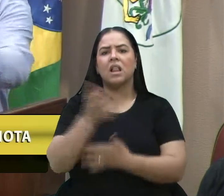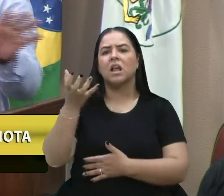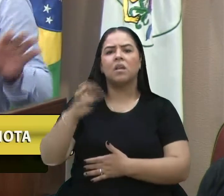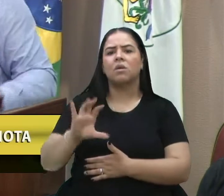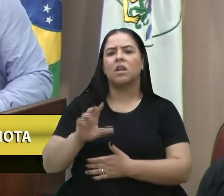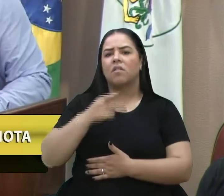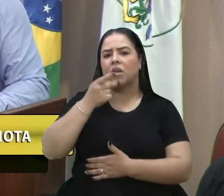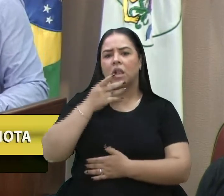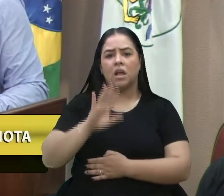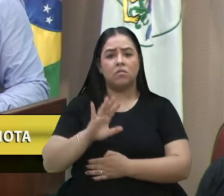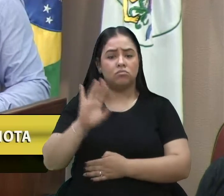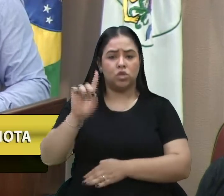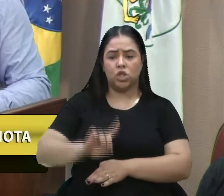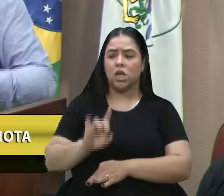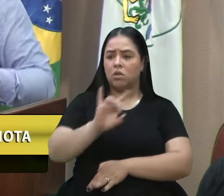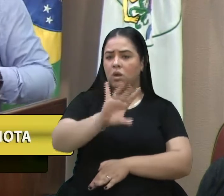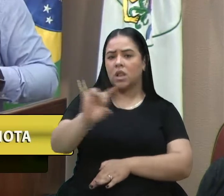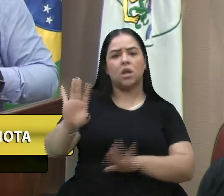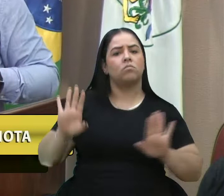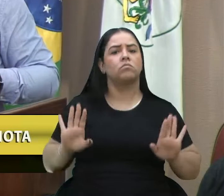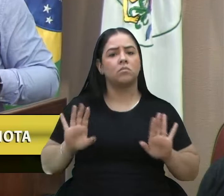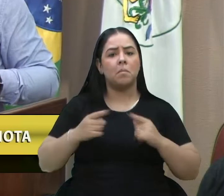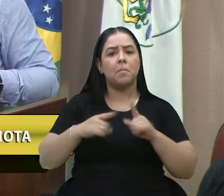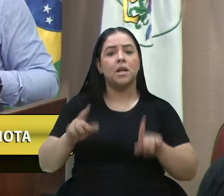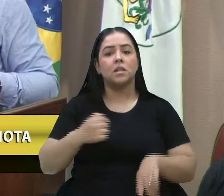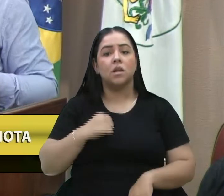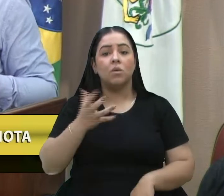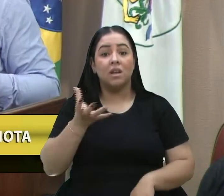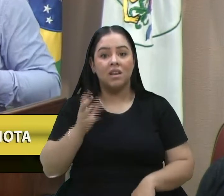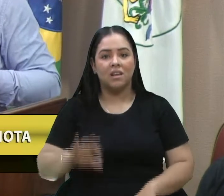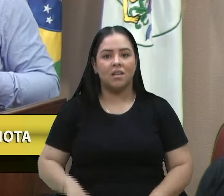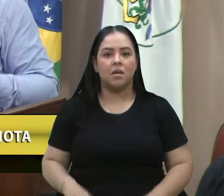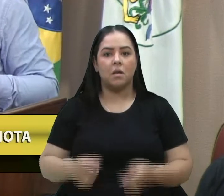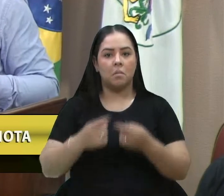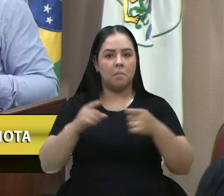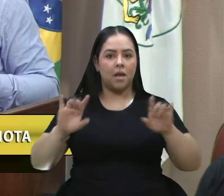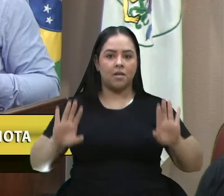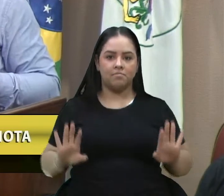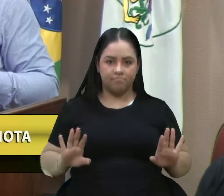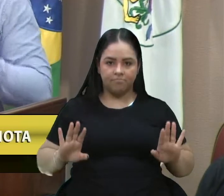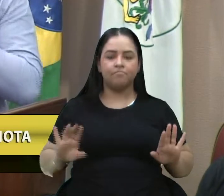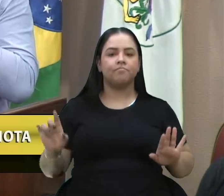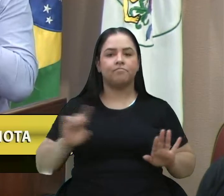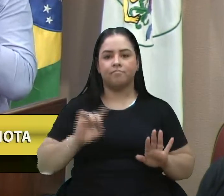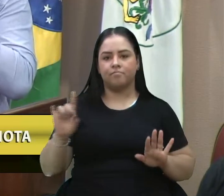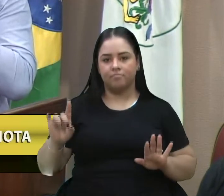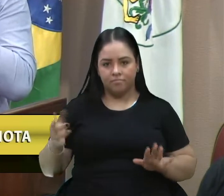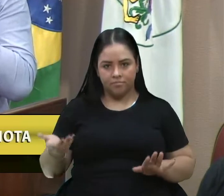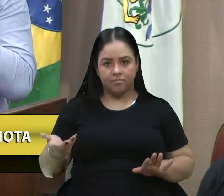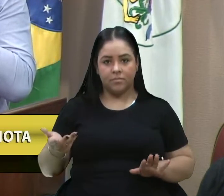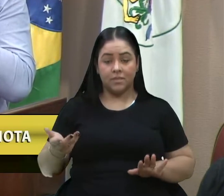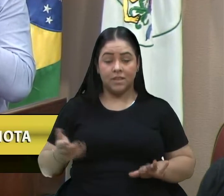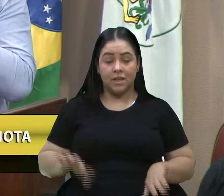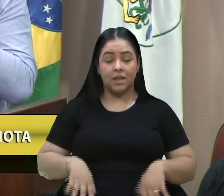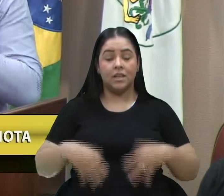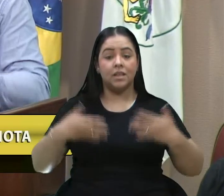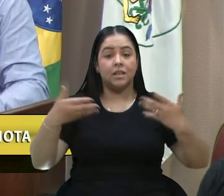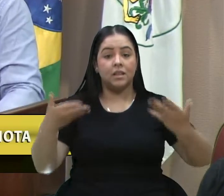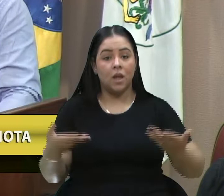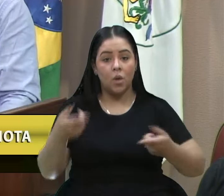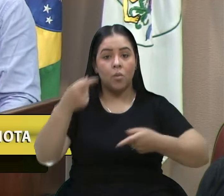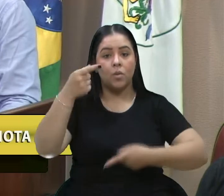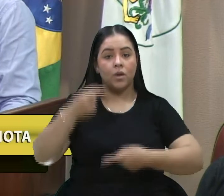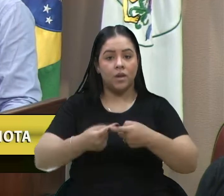um direito de cada um. Mas eu quis. Porém, fui cerceado. E por esse motivo, eu quero